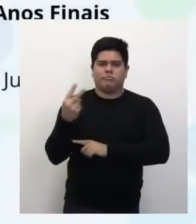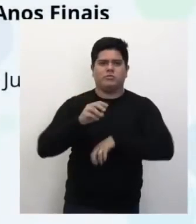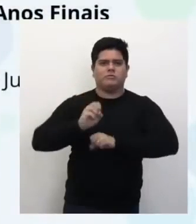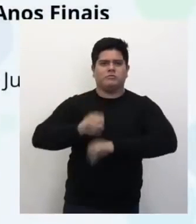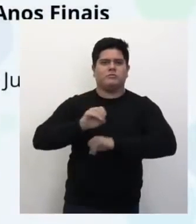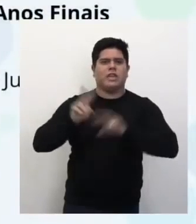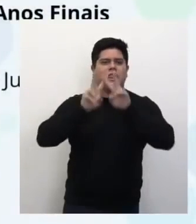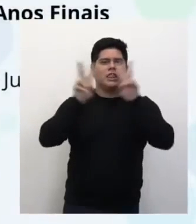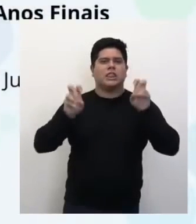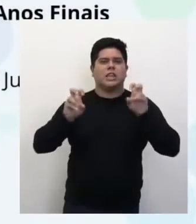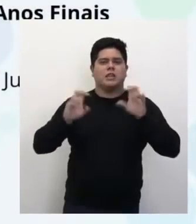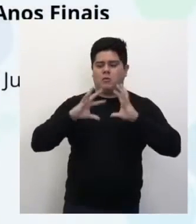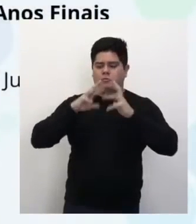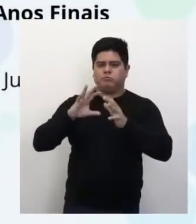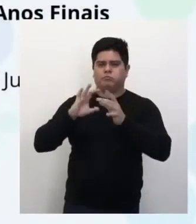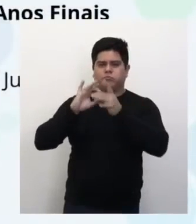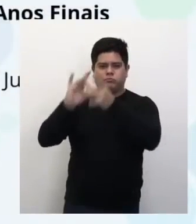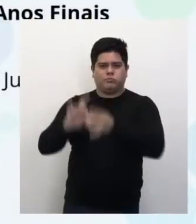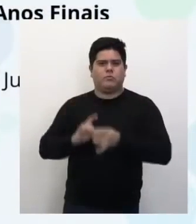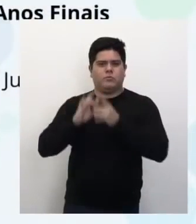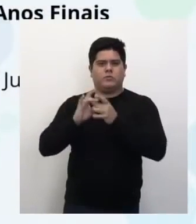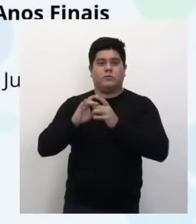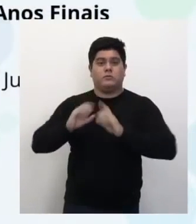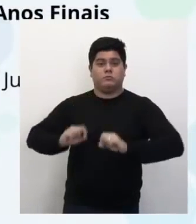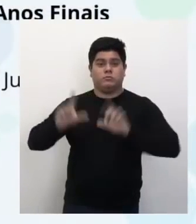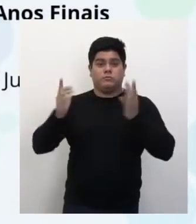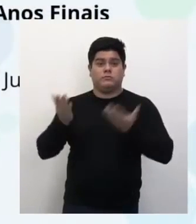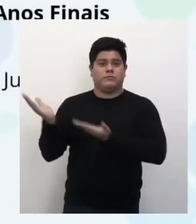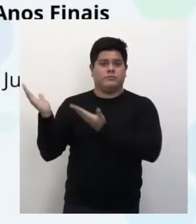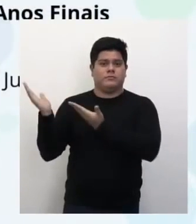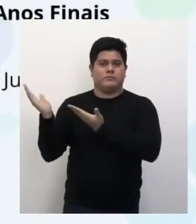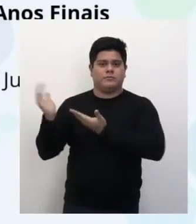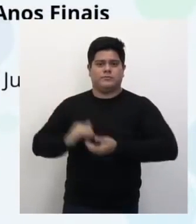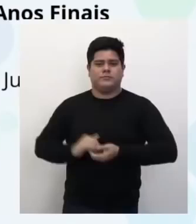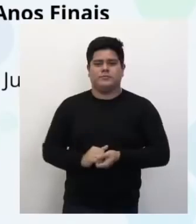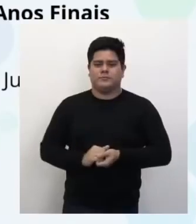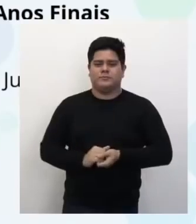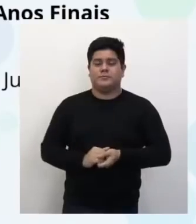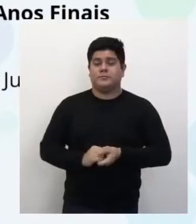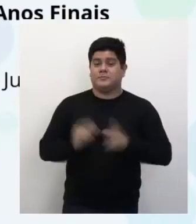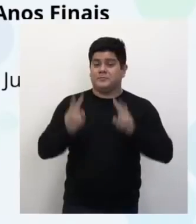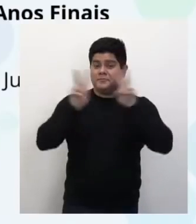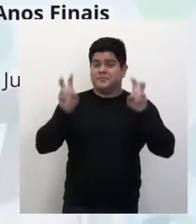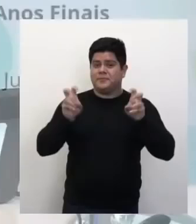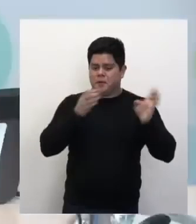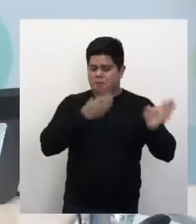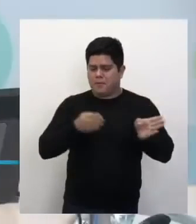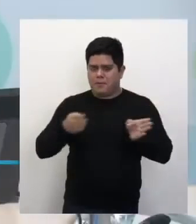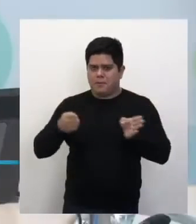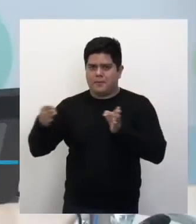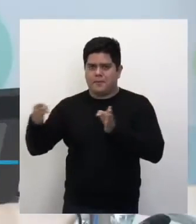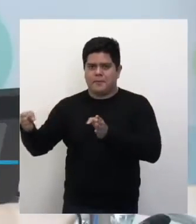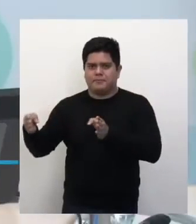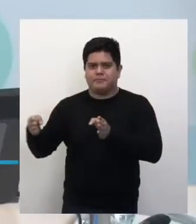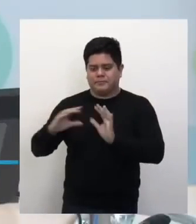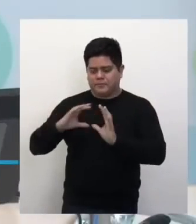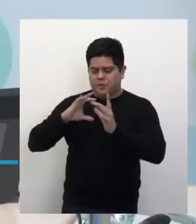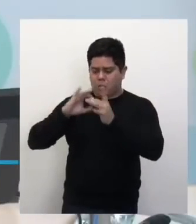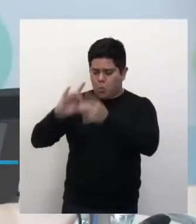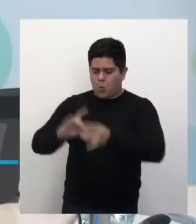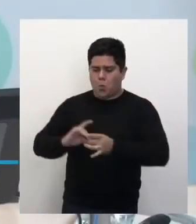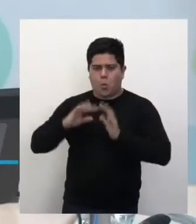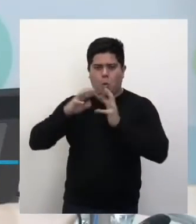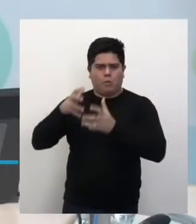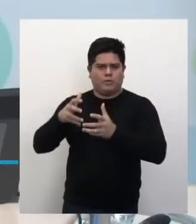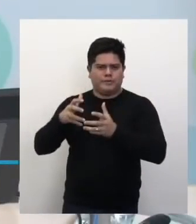sobre globalização. Já está na tela para vocês. Fases da globalização, segunda parte. E para